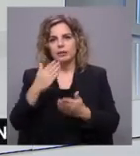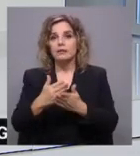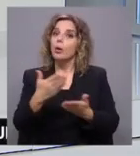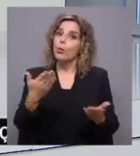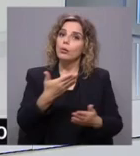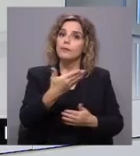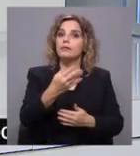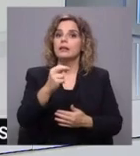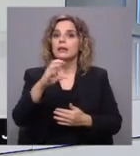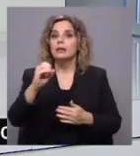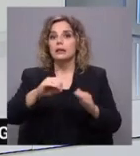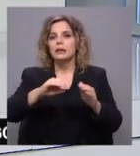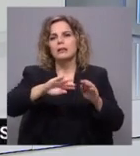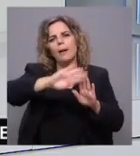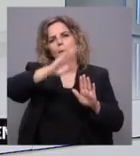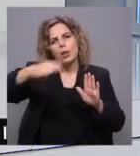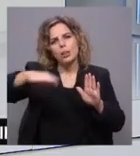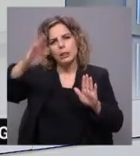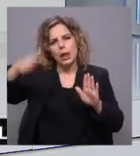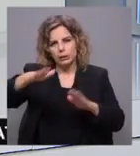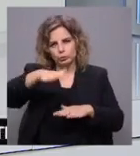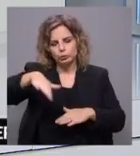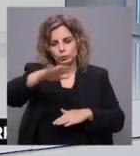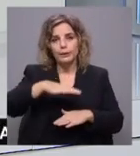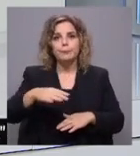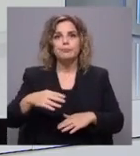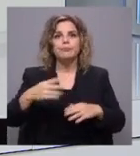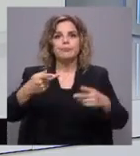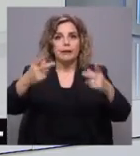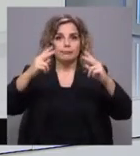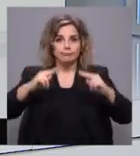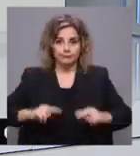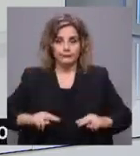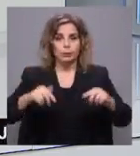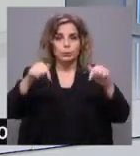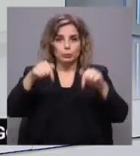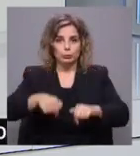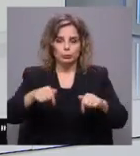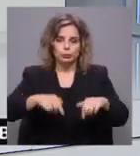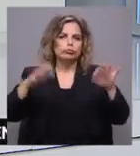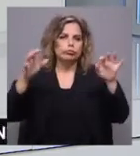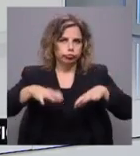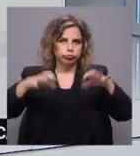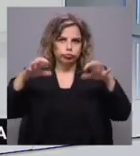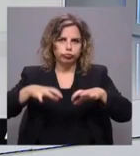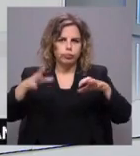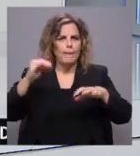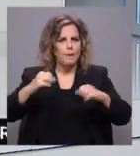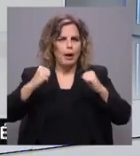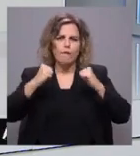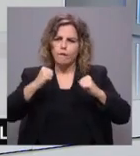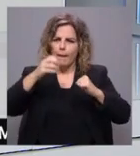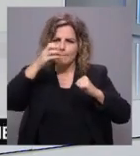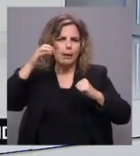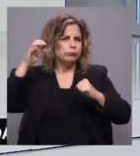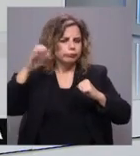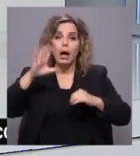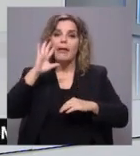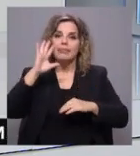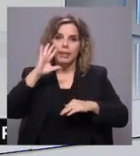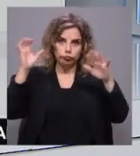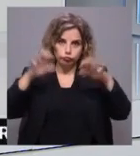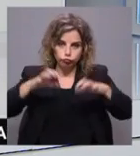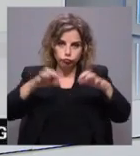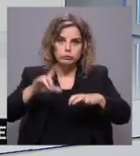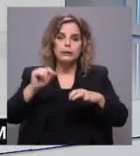por hora nas terras altas. Na região sul temos também o dia de chuva, sendo mais intensa durante a tarde, também com aviso